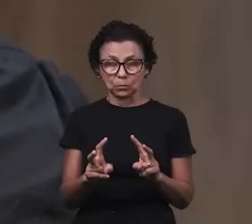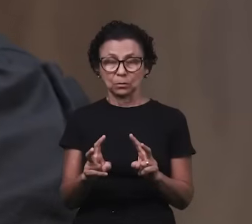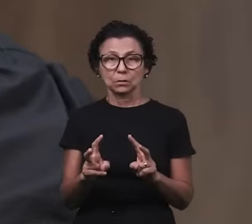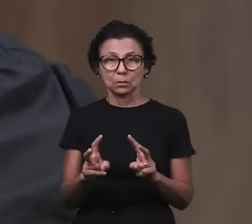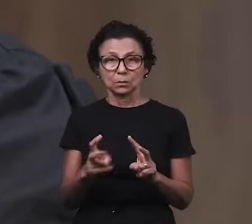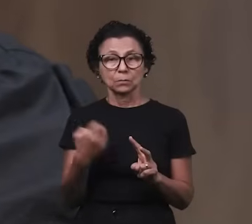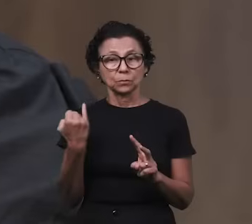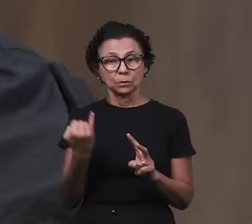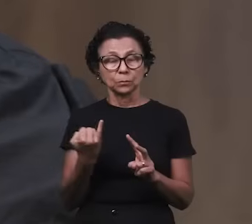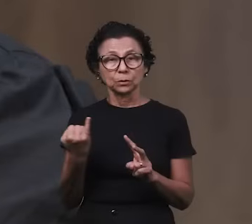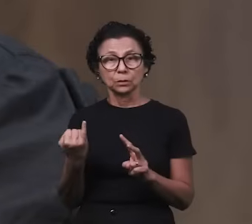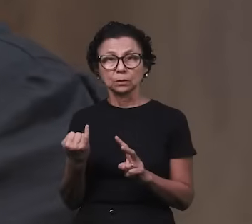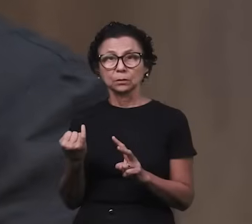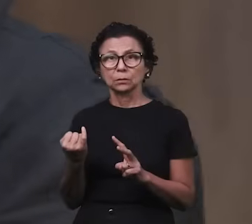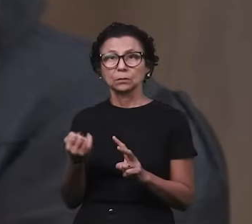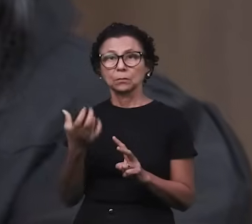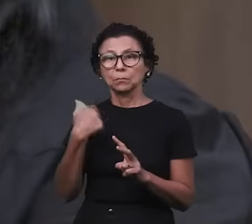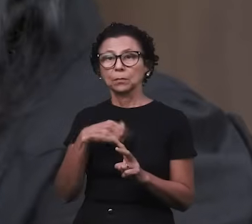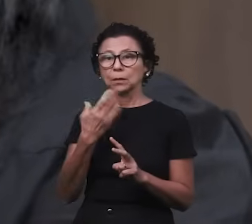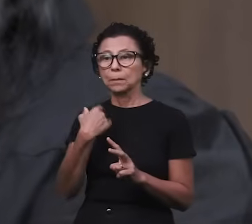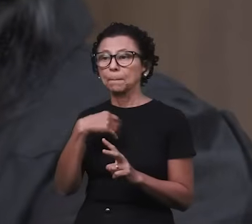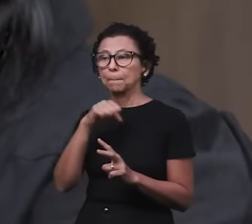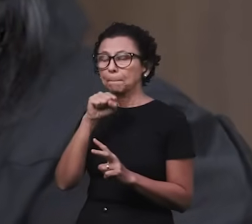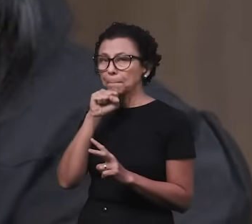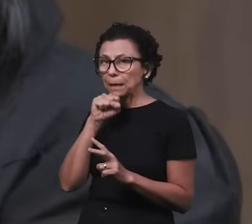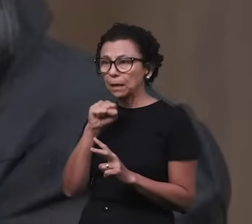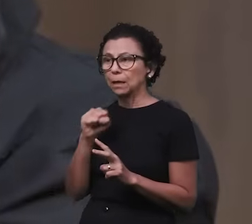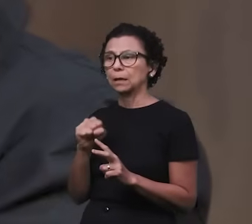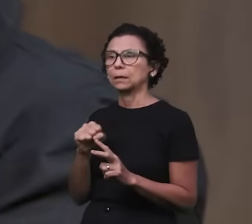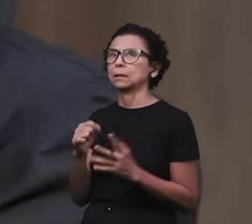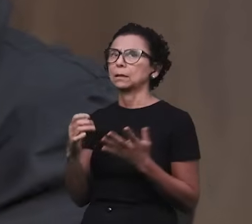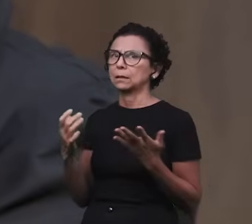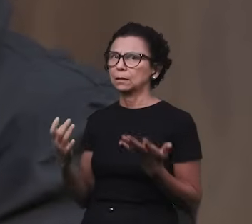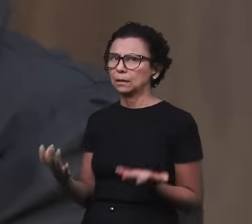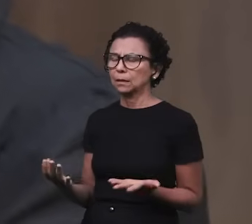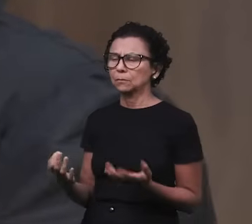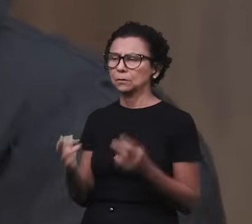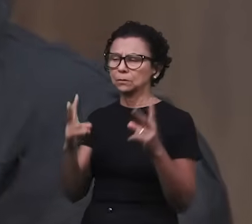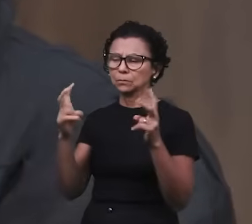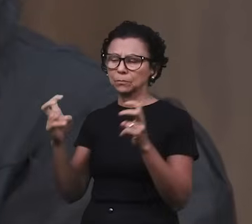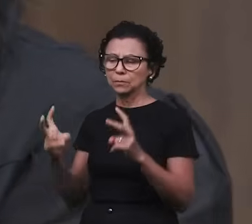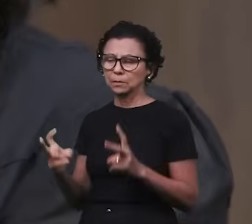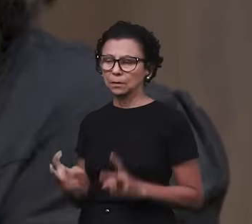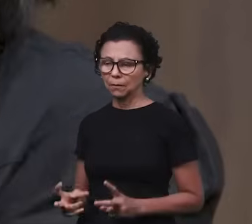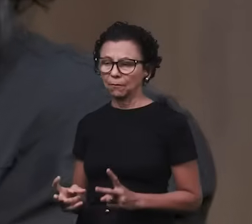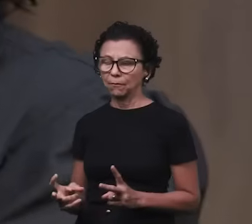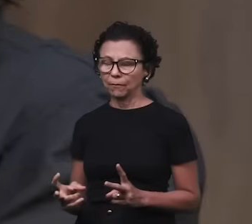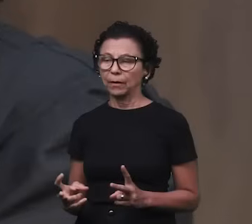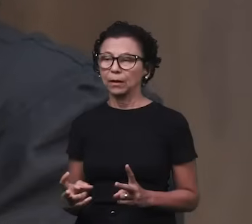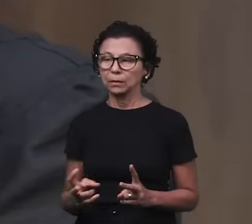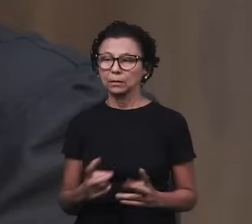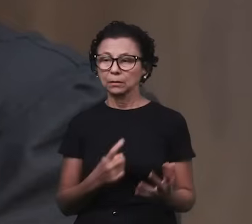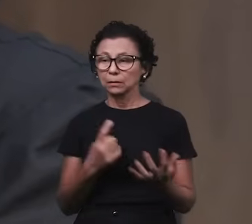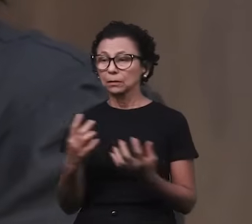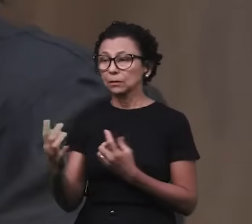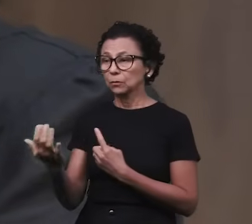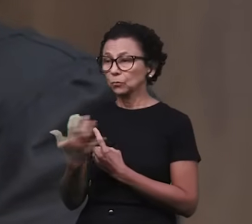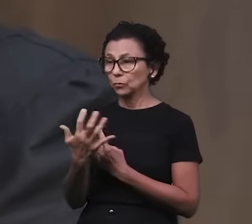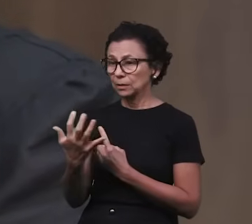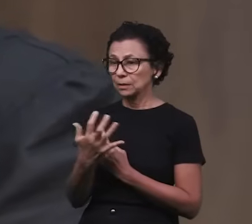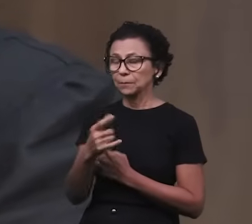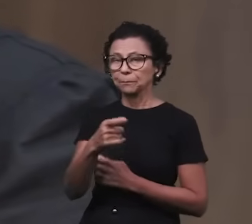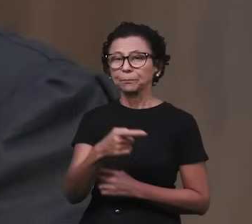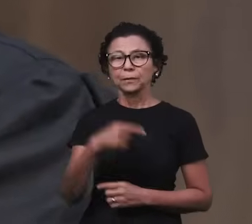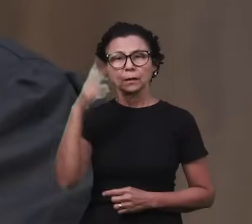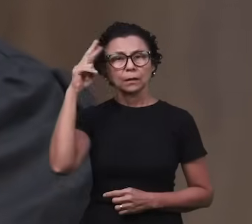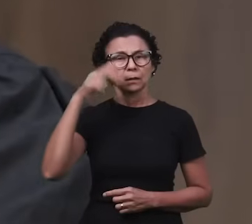pais impactam muito o nosso modo de ser, o nosso modo de agir. Eu lembro muito da minha avó. Minha